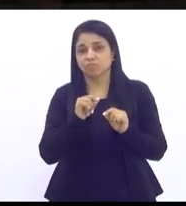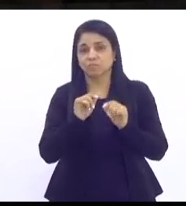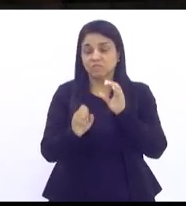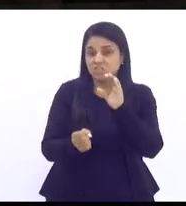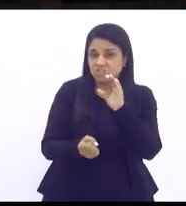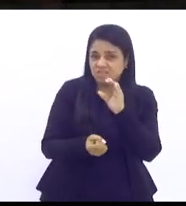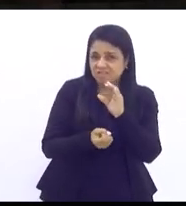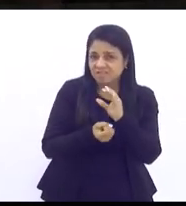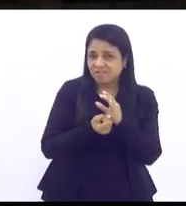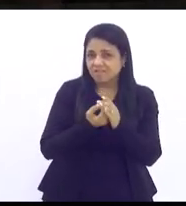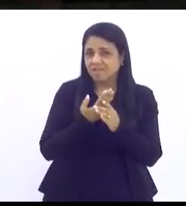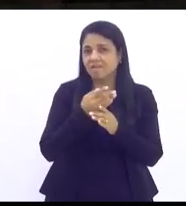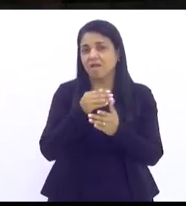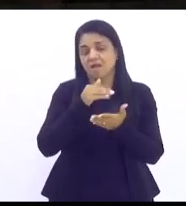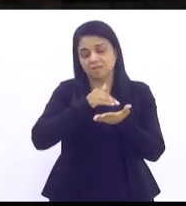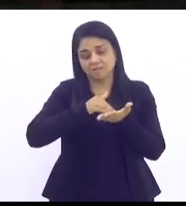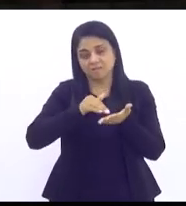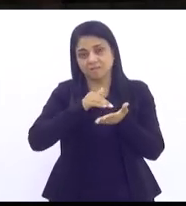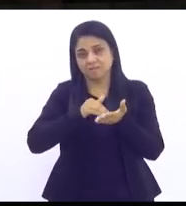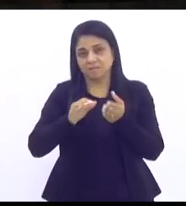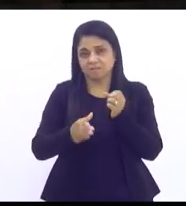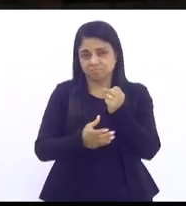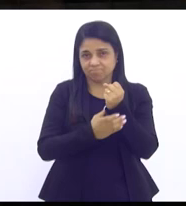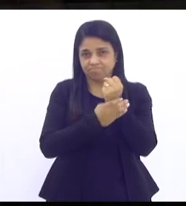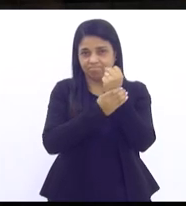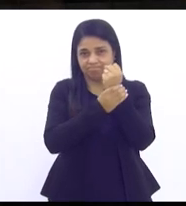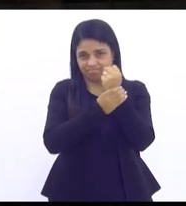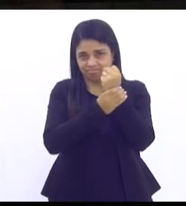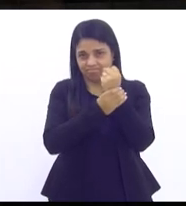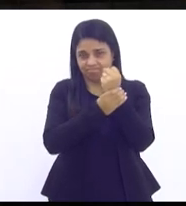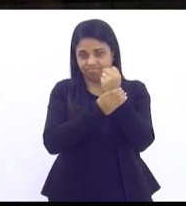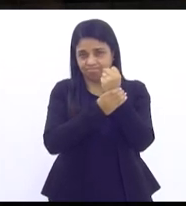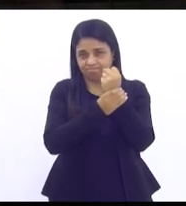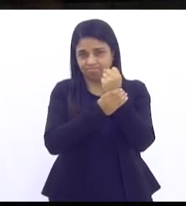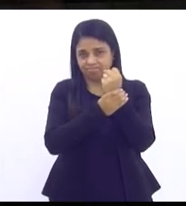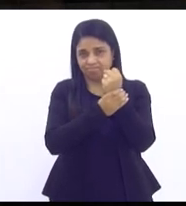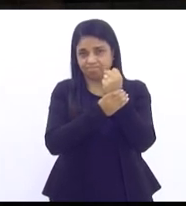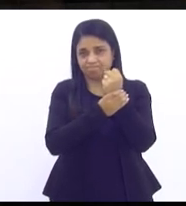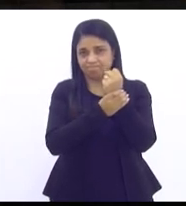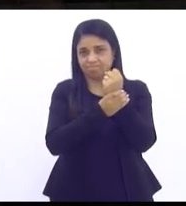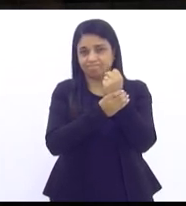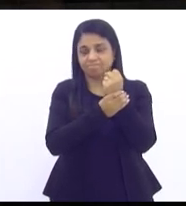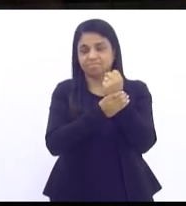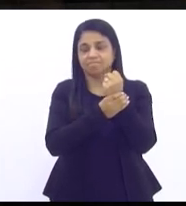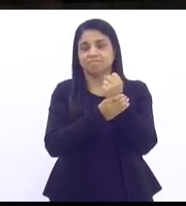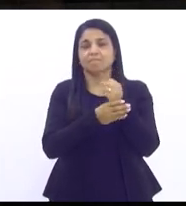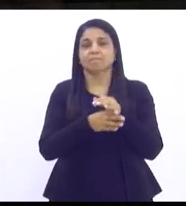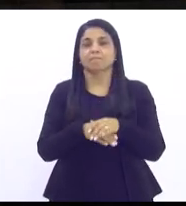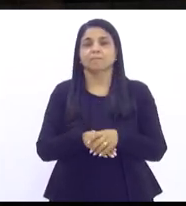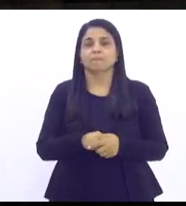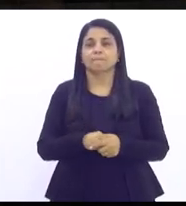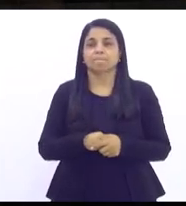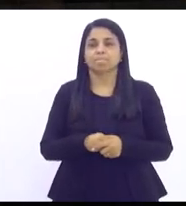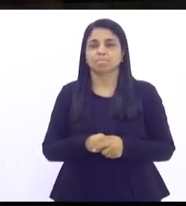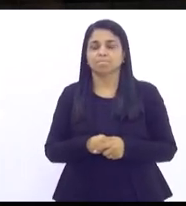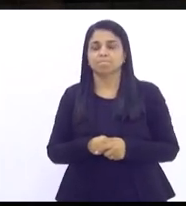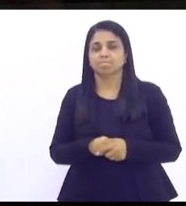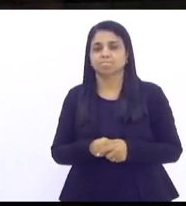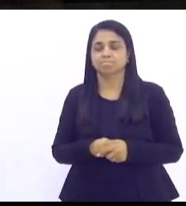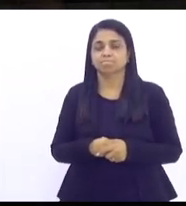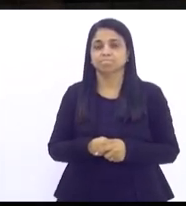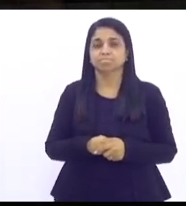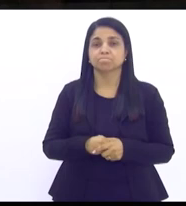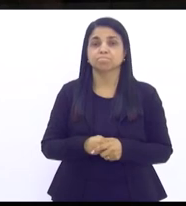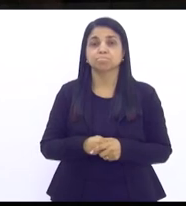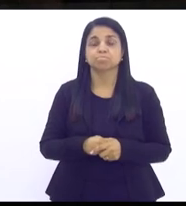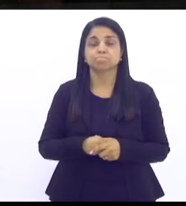criar a Secretaria de Segurança. Isto é, recriar a Secretaria de Segurança.